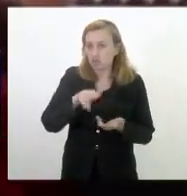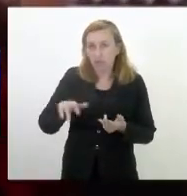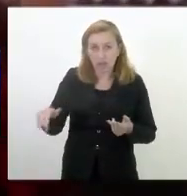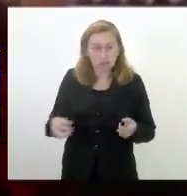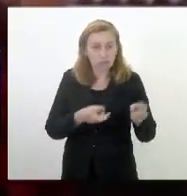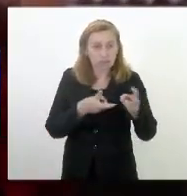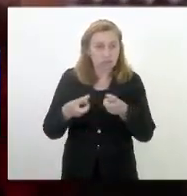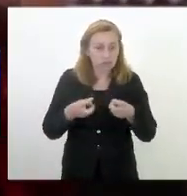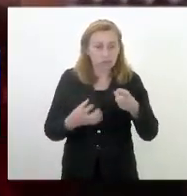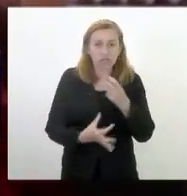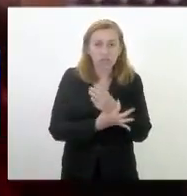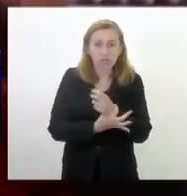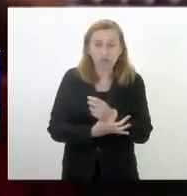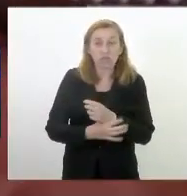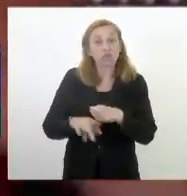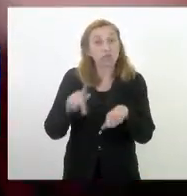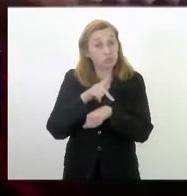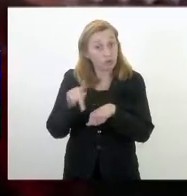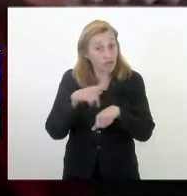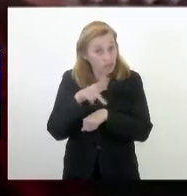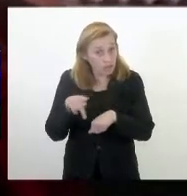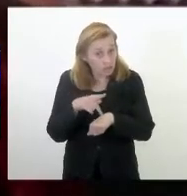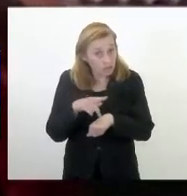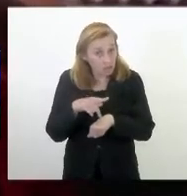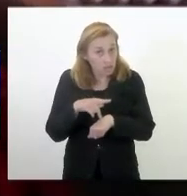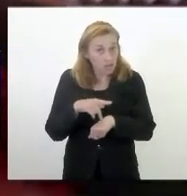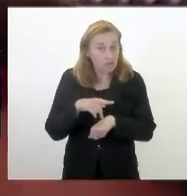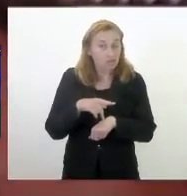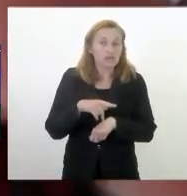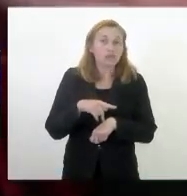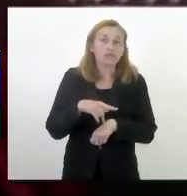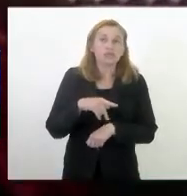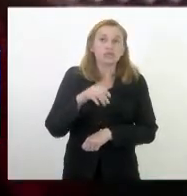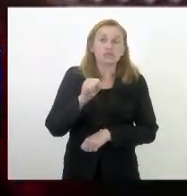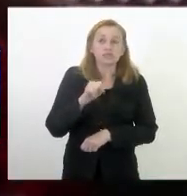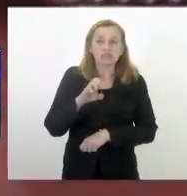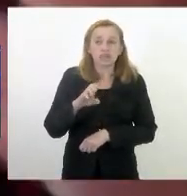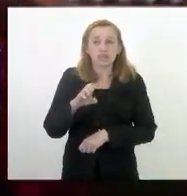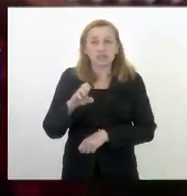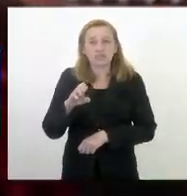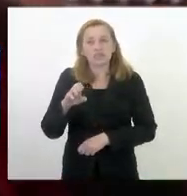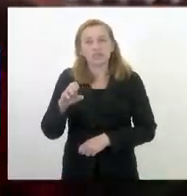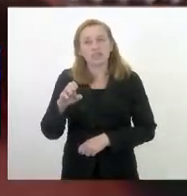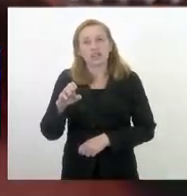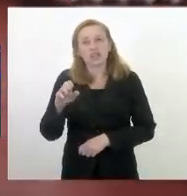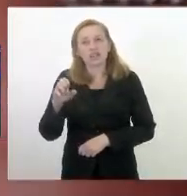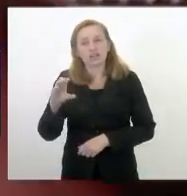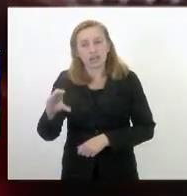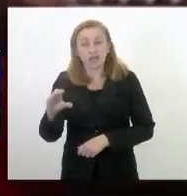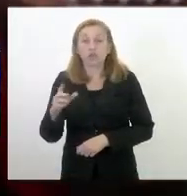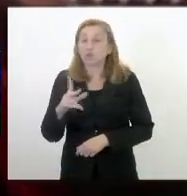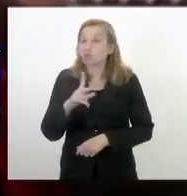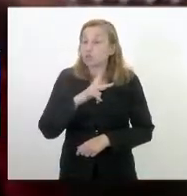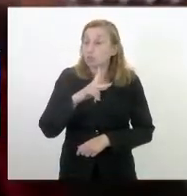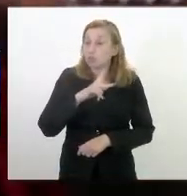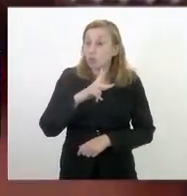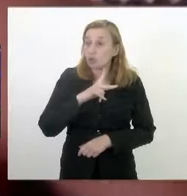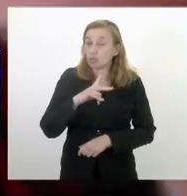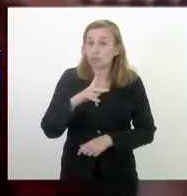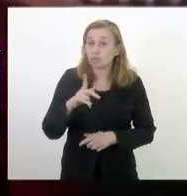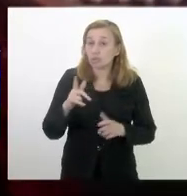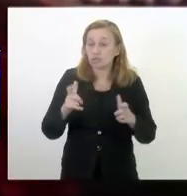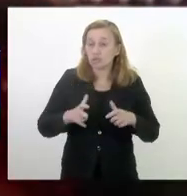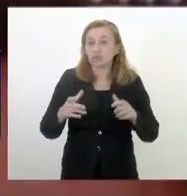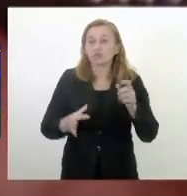observatórios de segurança do país, né, do SESEC, do próprio dossiê, né, de segurança